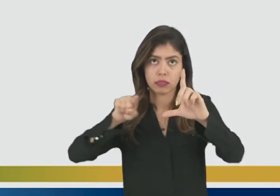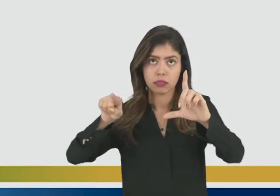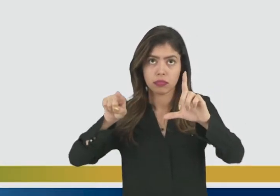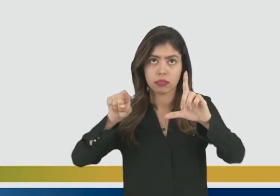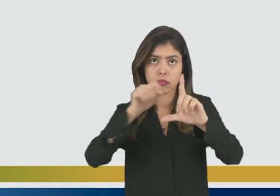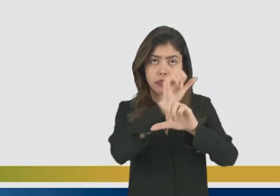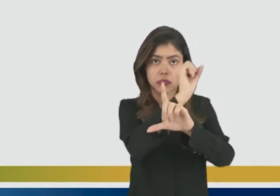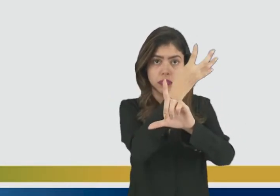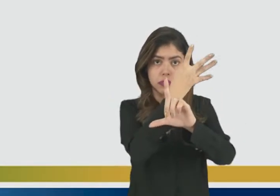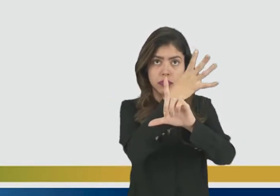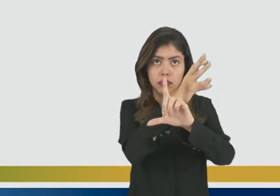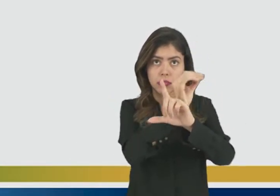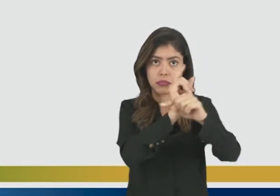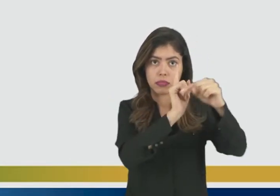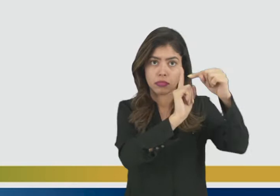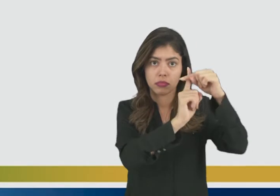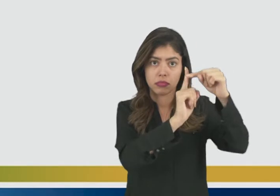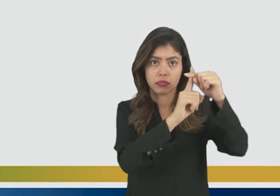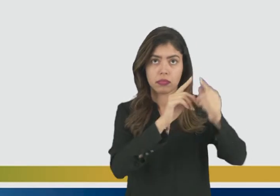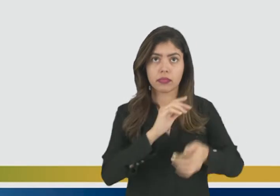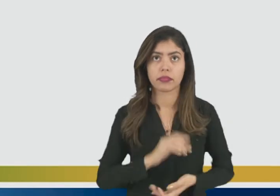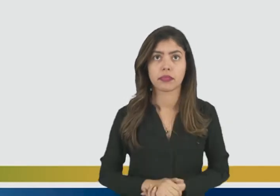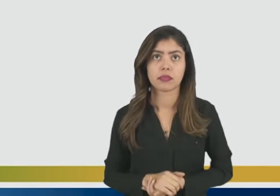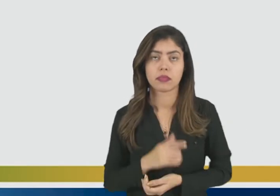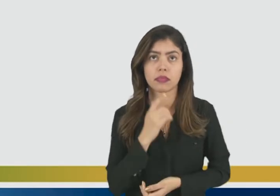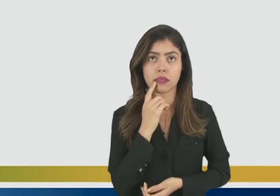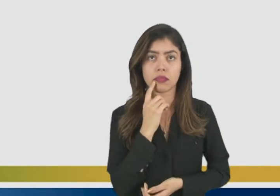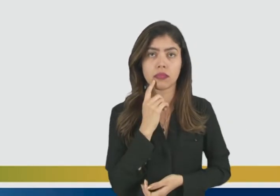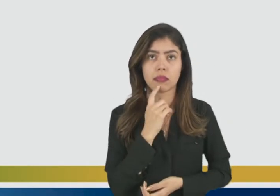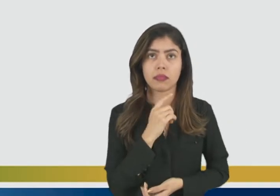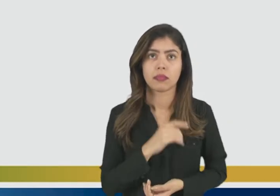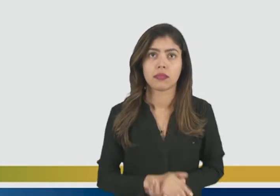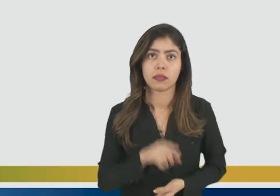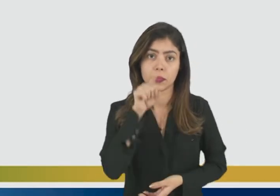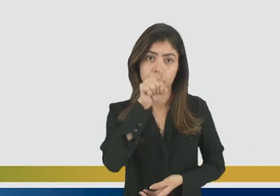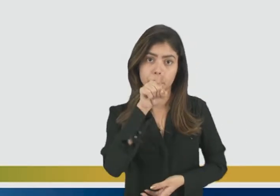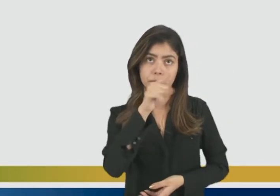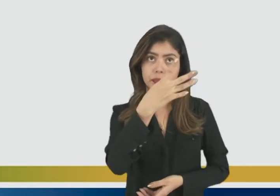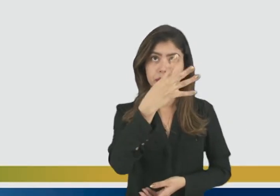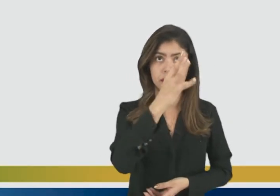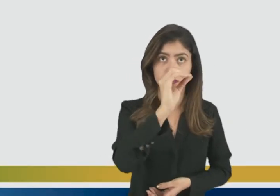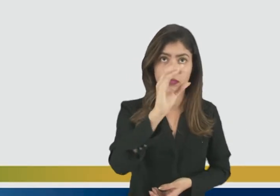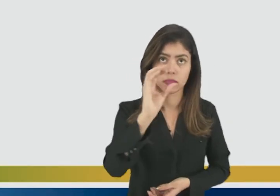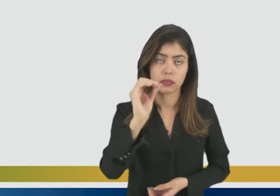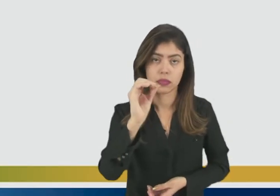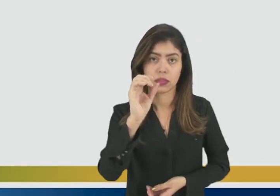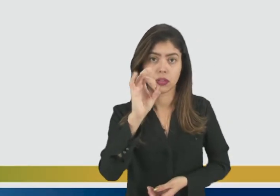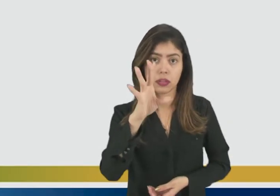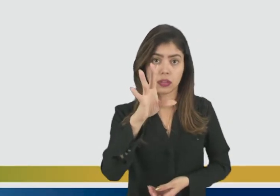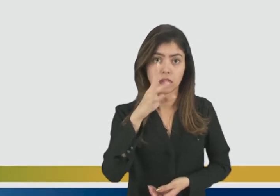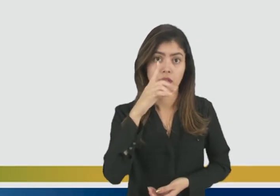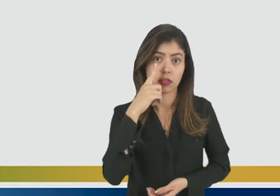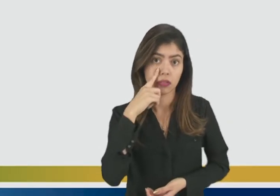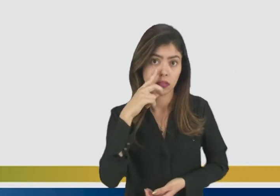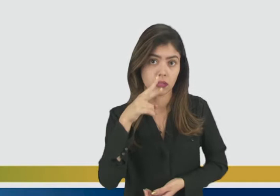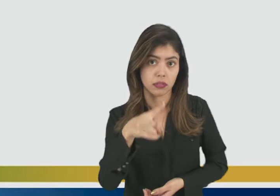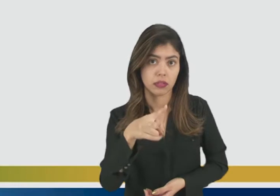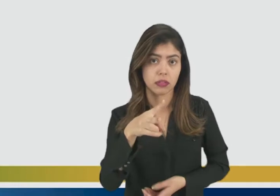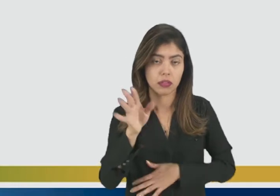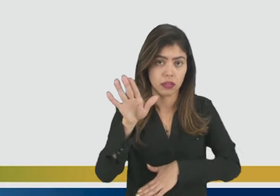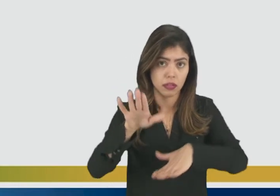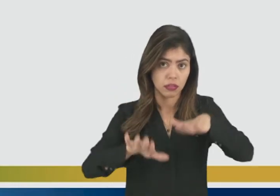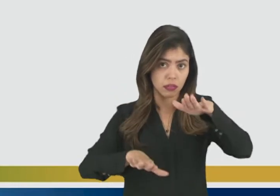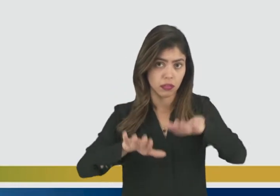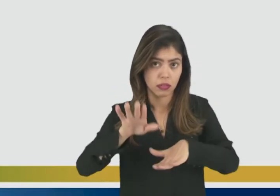no produto é de mais 400 kJ/mol. Nesse tipo de reação, basta que você determine a variação